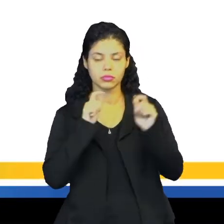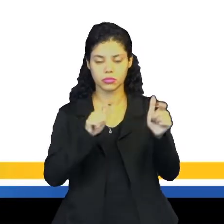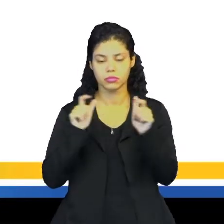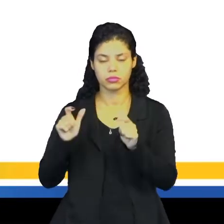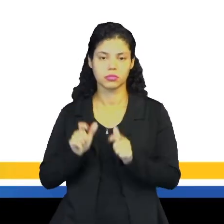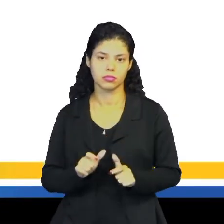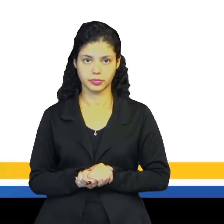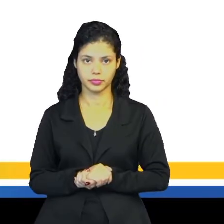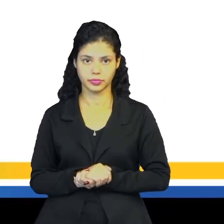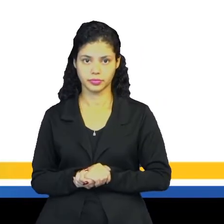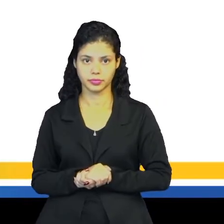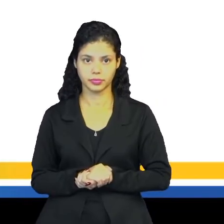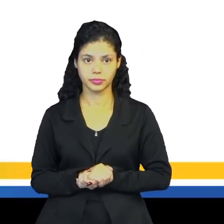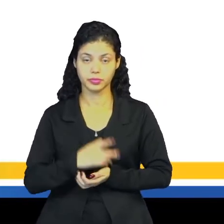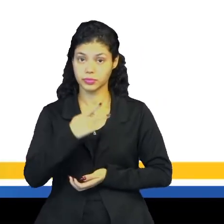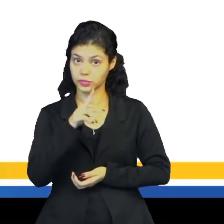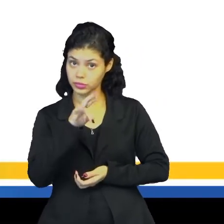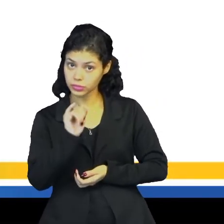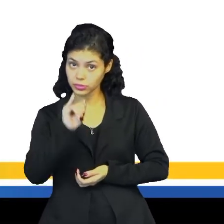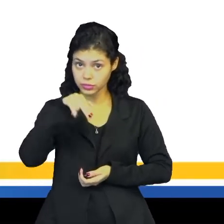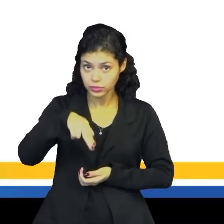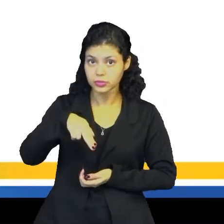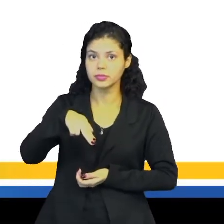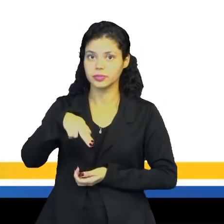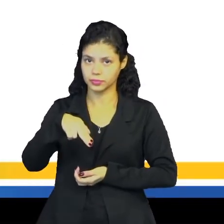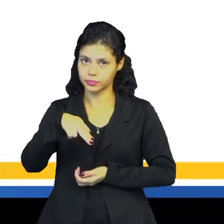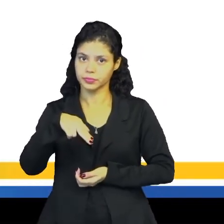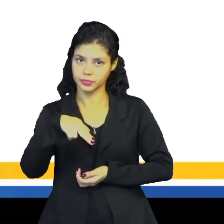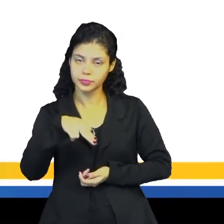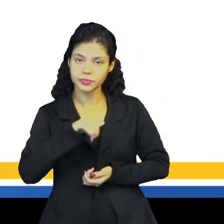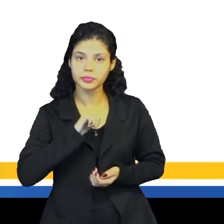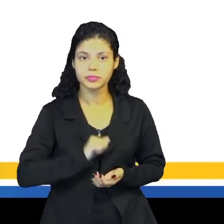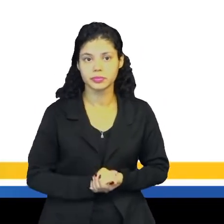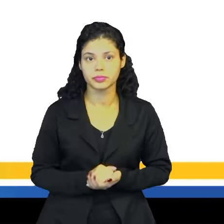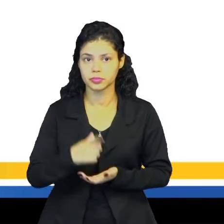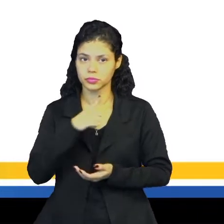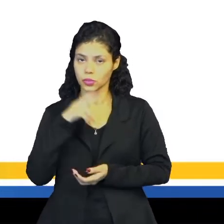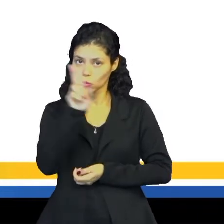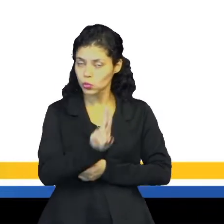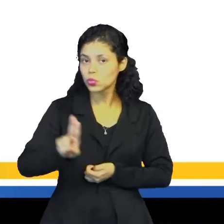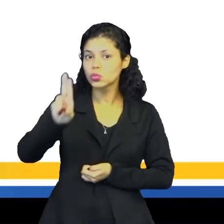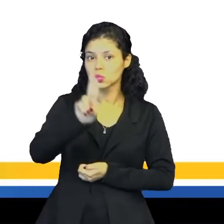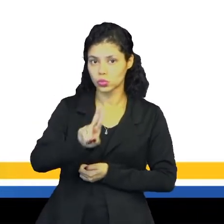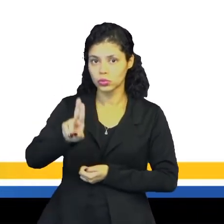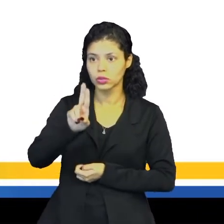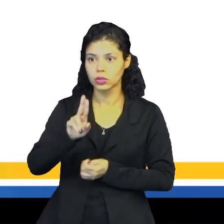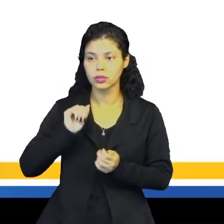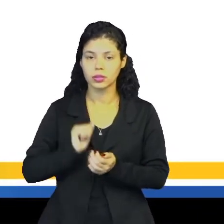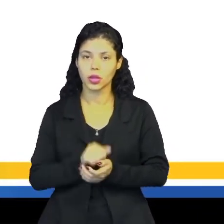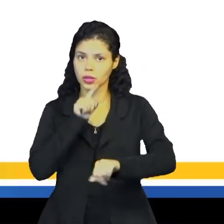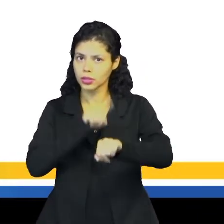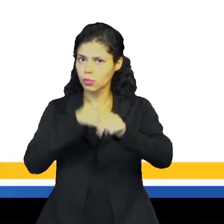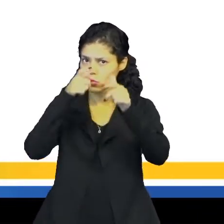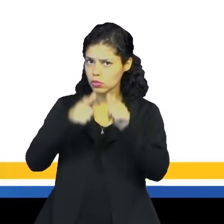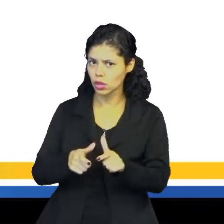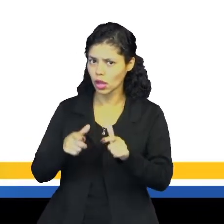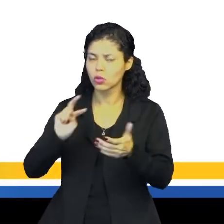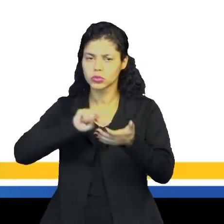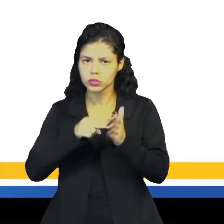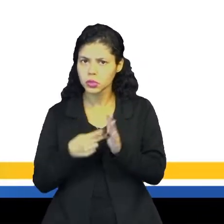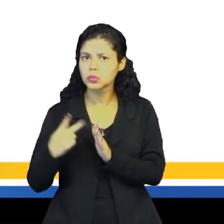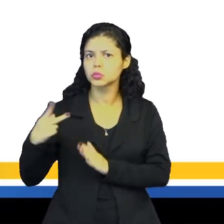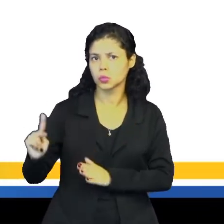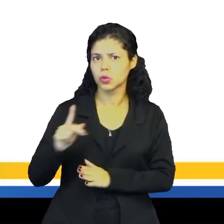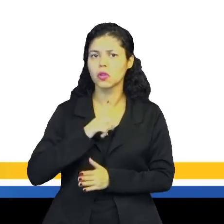lugares. A preposition in, a preposição in, ela é utilizada para indicar tempo e lugar. O